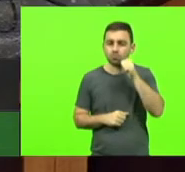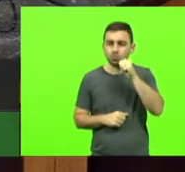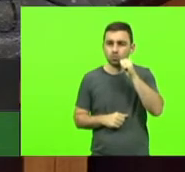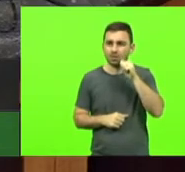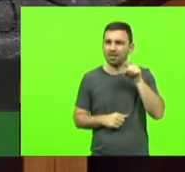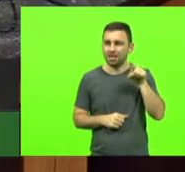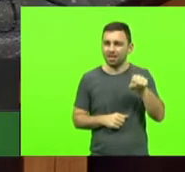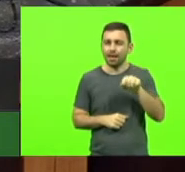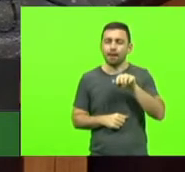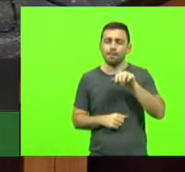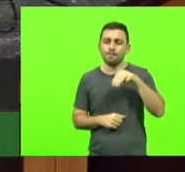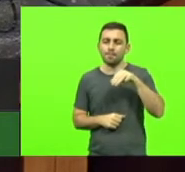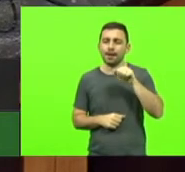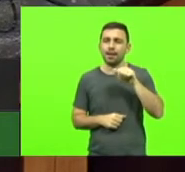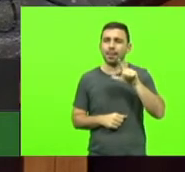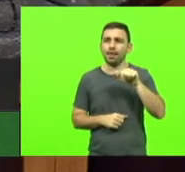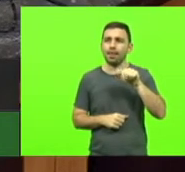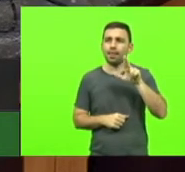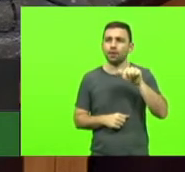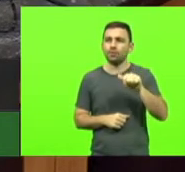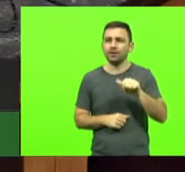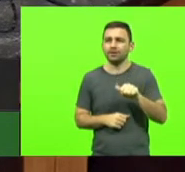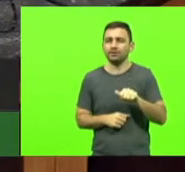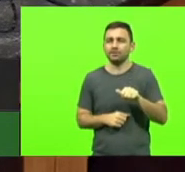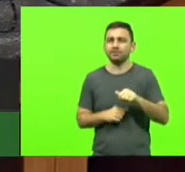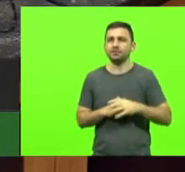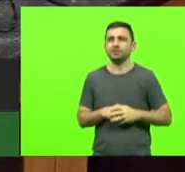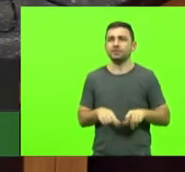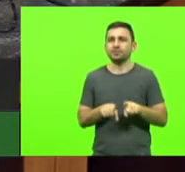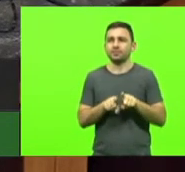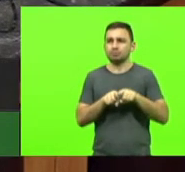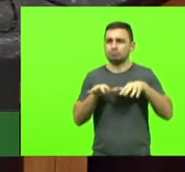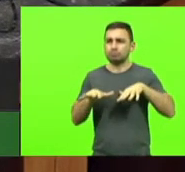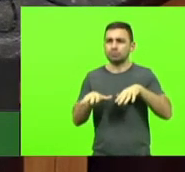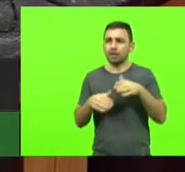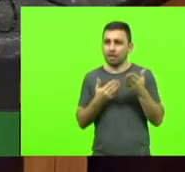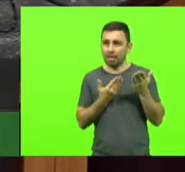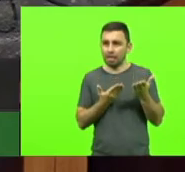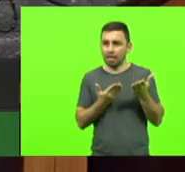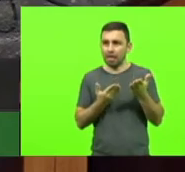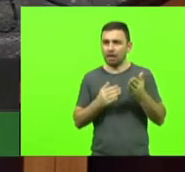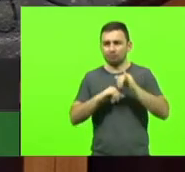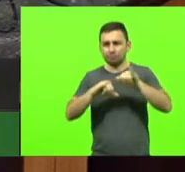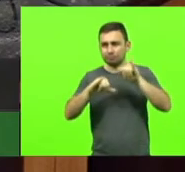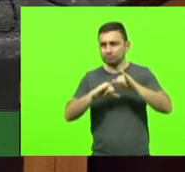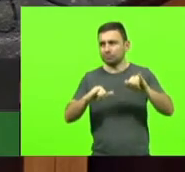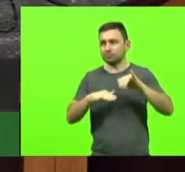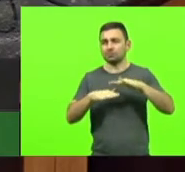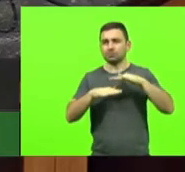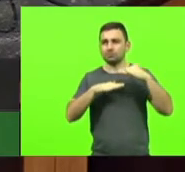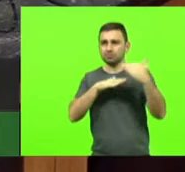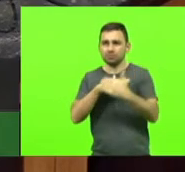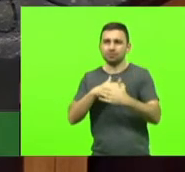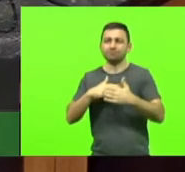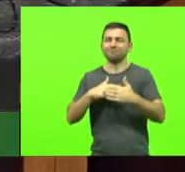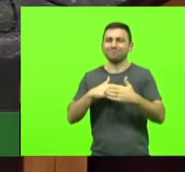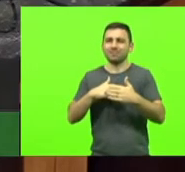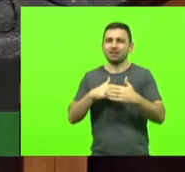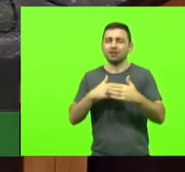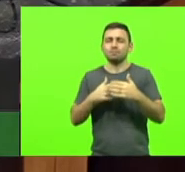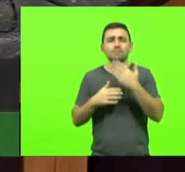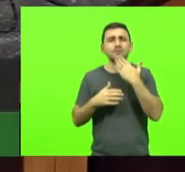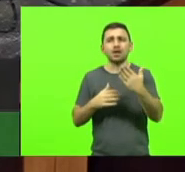Malala, ganhadora do Nobel da Paz, já usou as redes sociais para pedir ajuda às potências globais neste